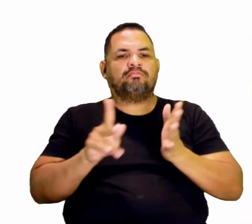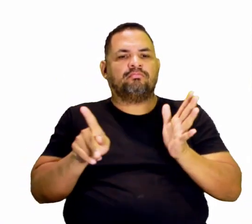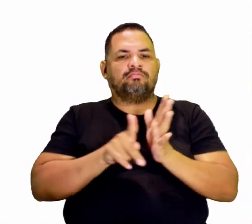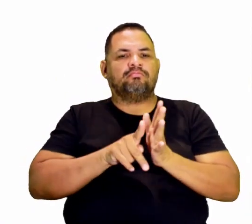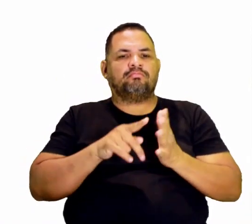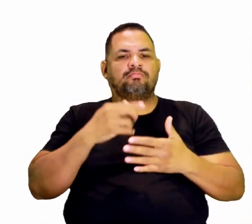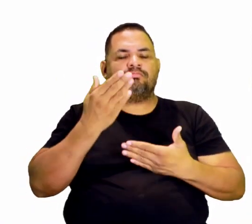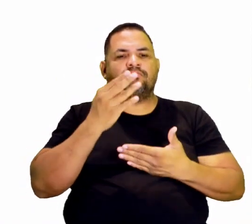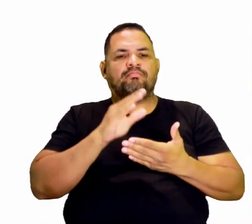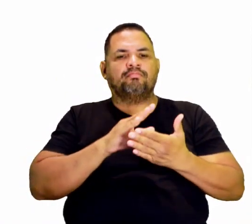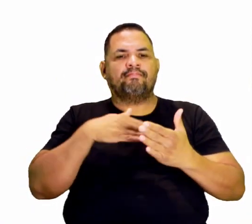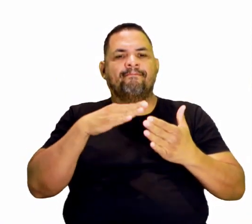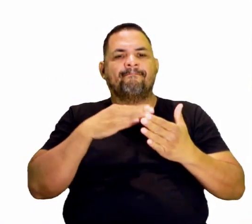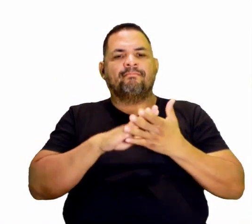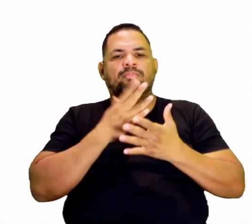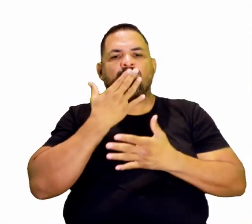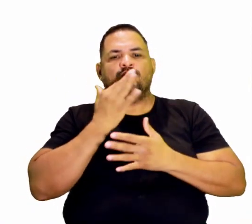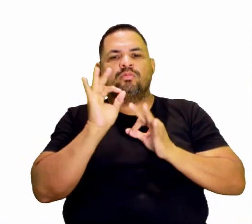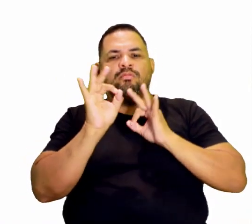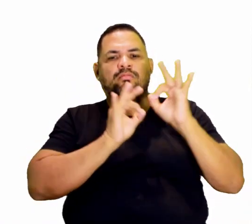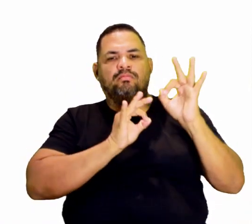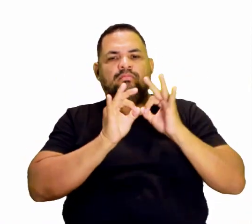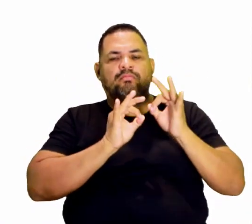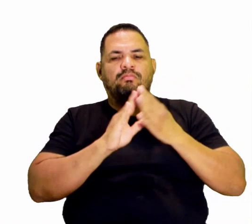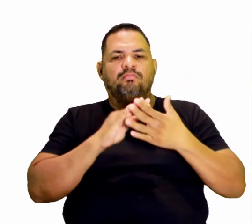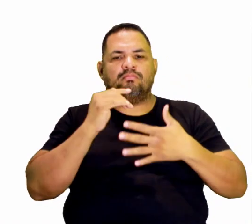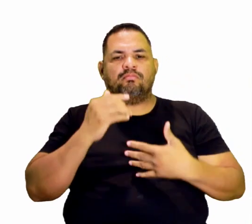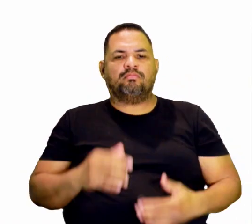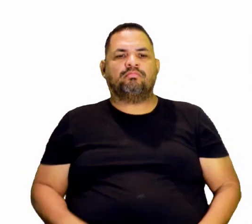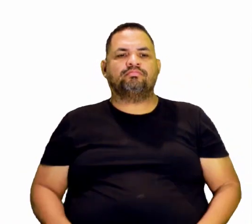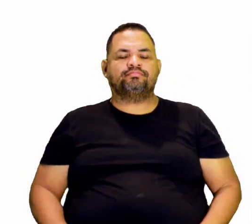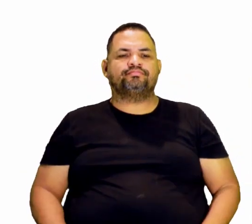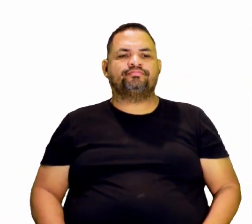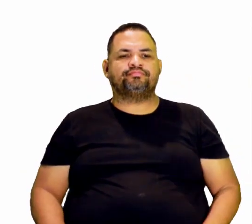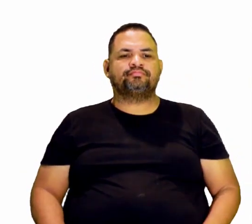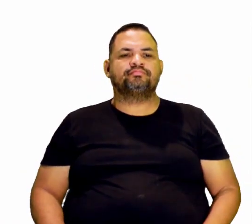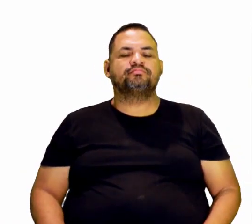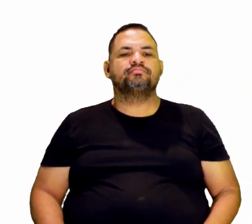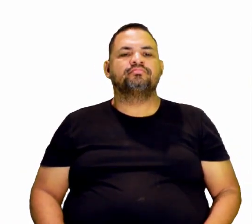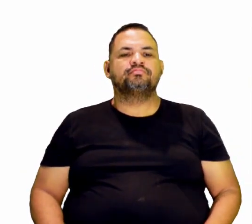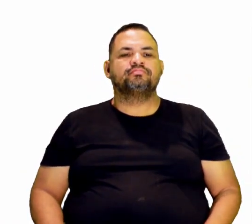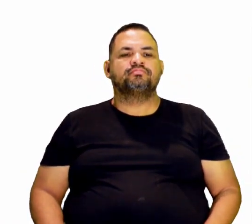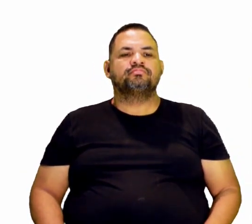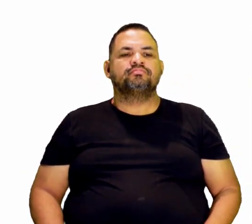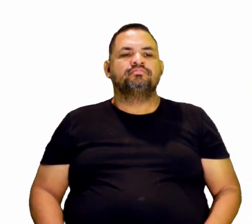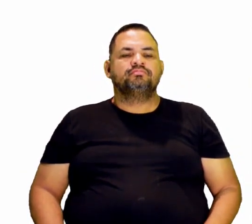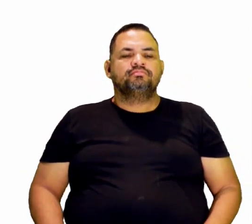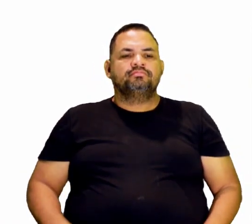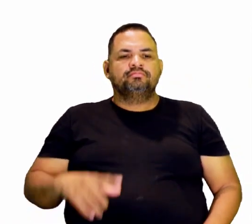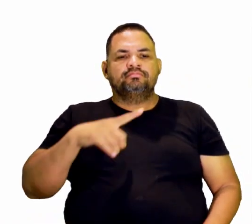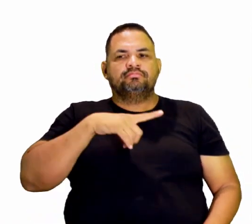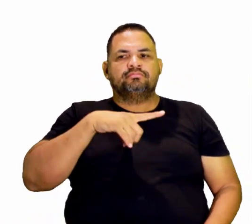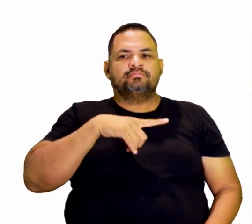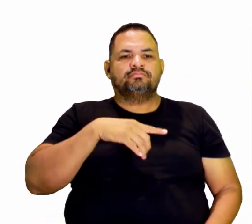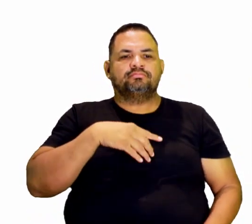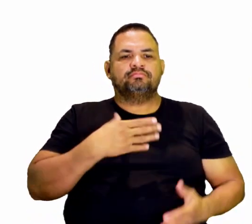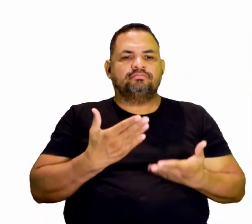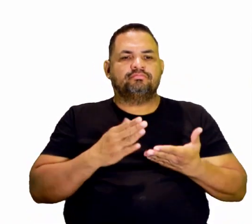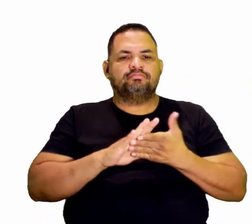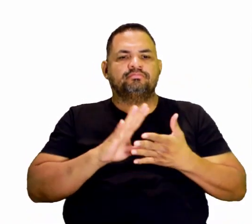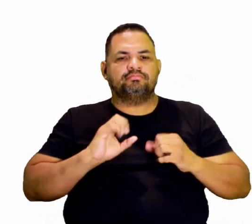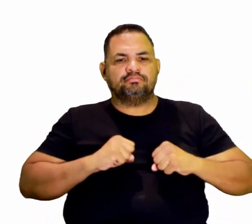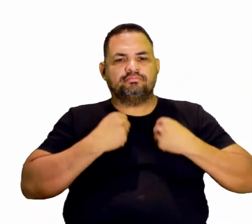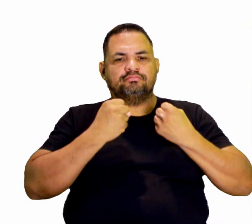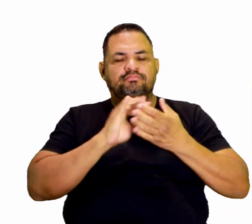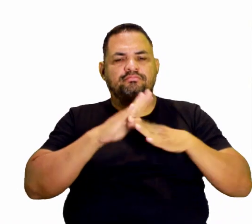da própria pintura, cores, formas, composição, etc. E terceiro, nós temos aqui, apesar dos